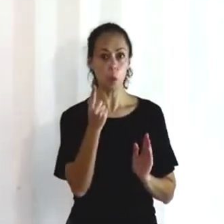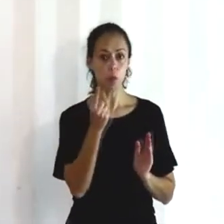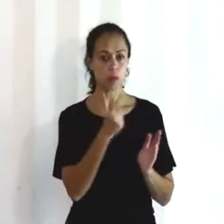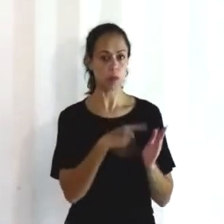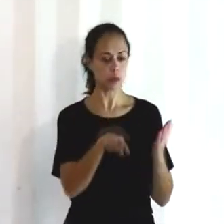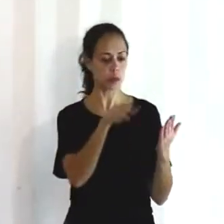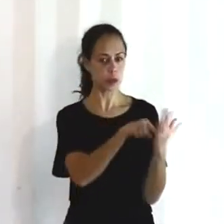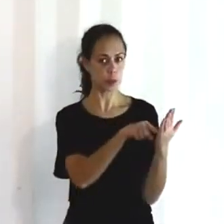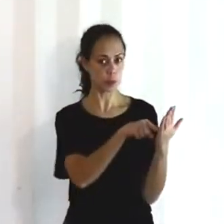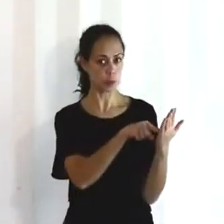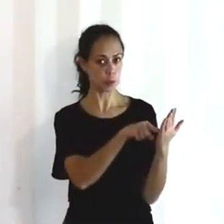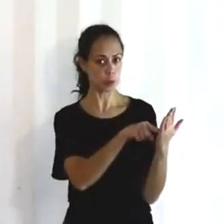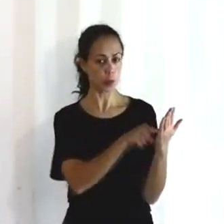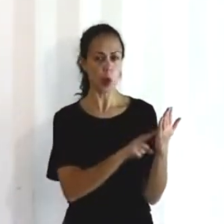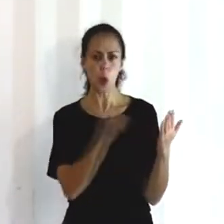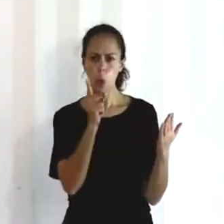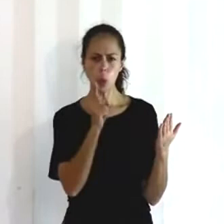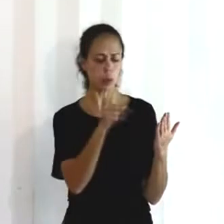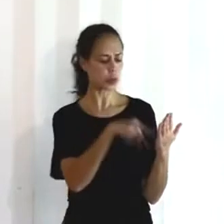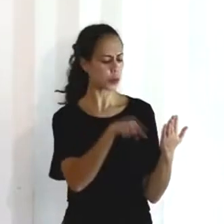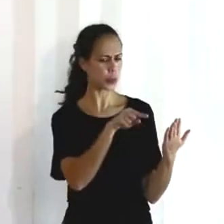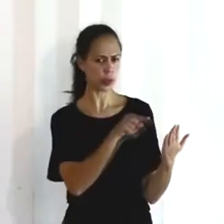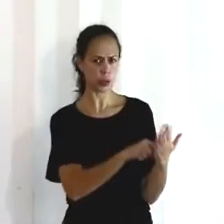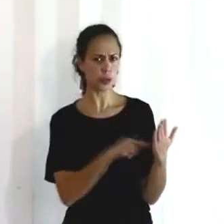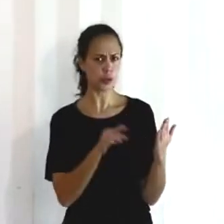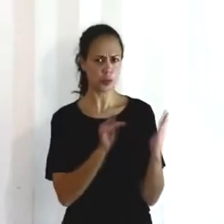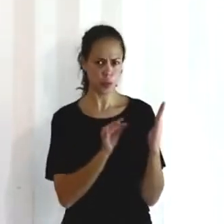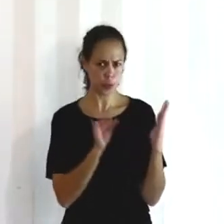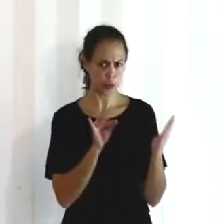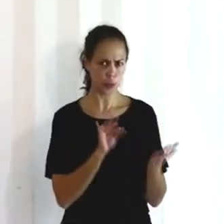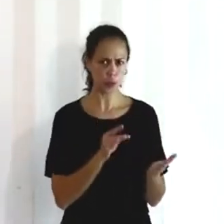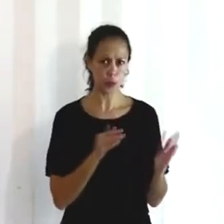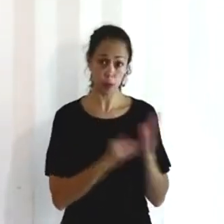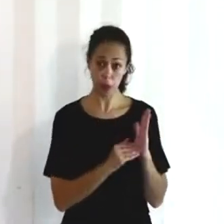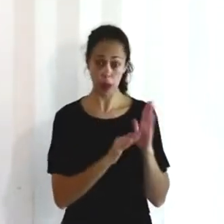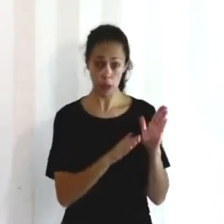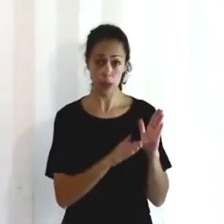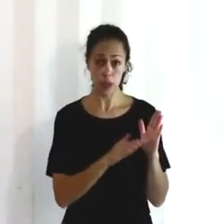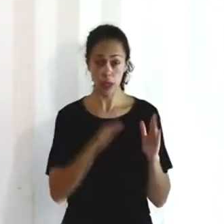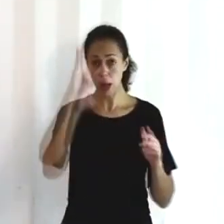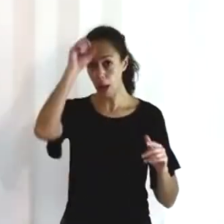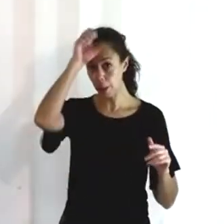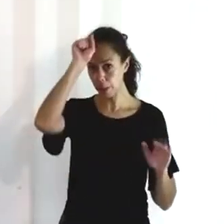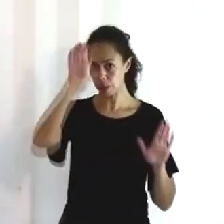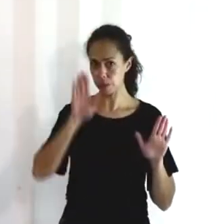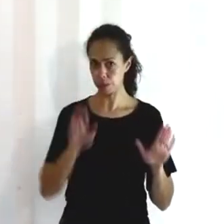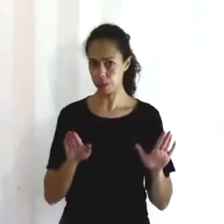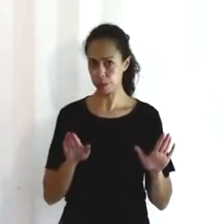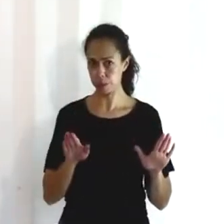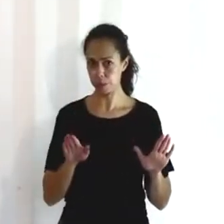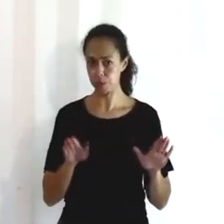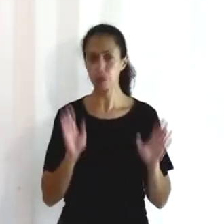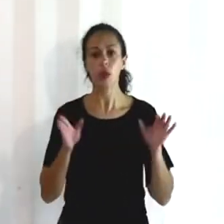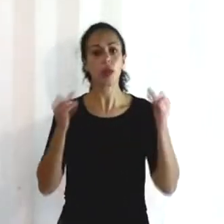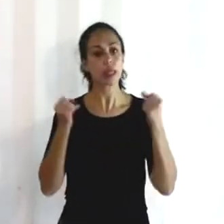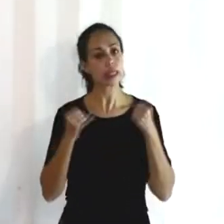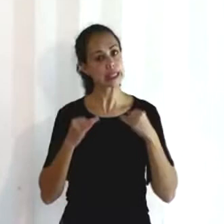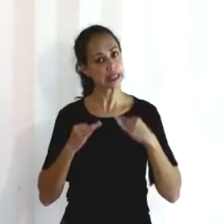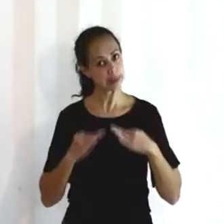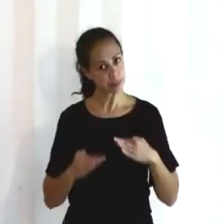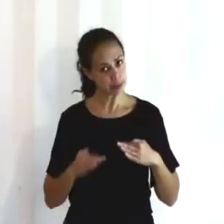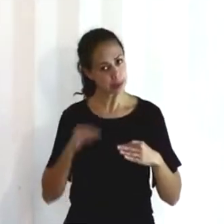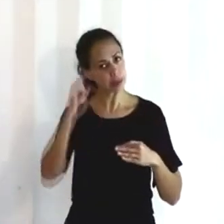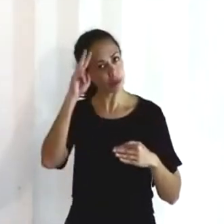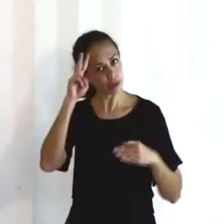ser aplicado a todos nós. Então, eu só posso explicar a parábola e procurar o sentido